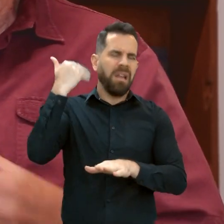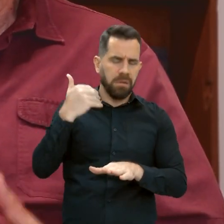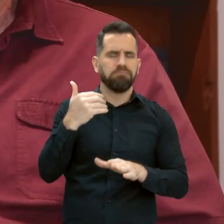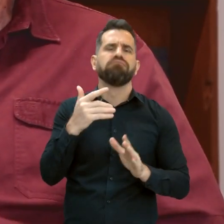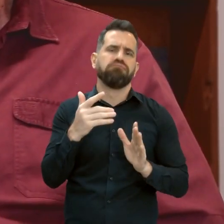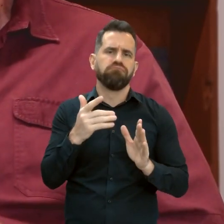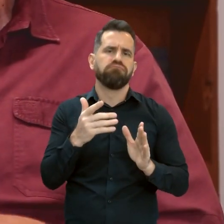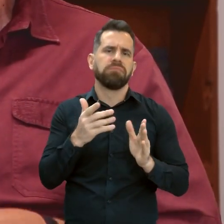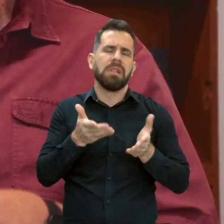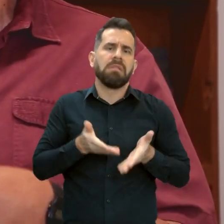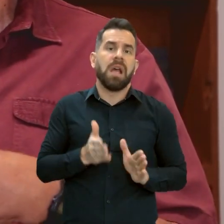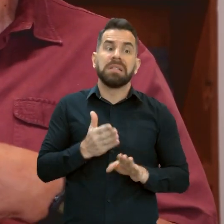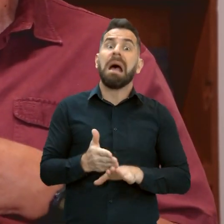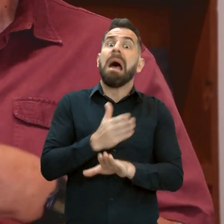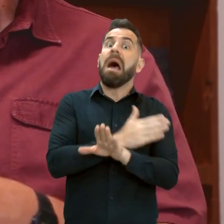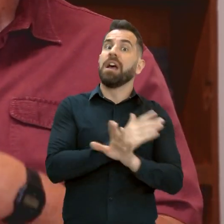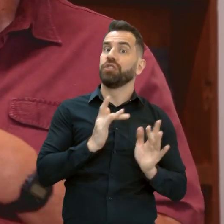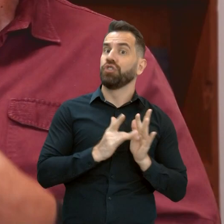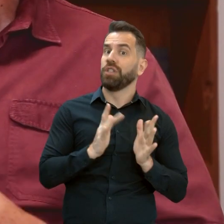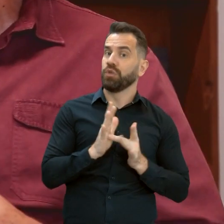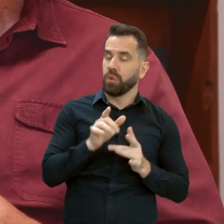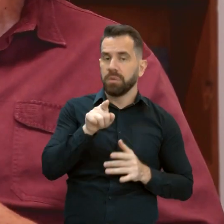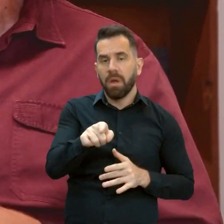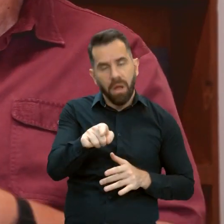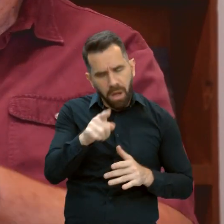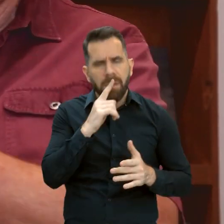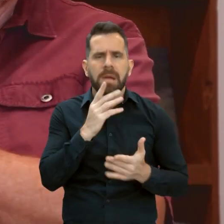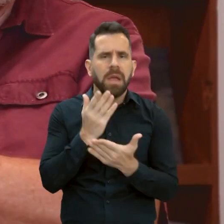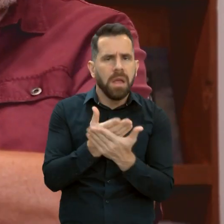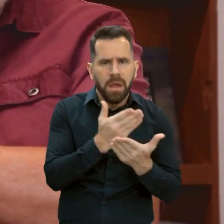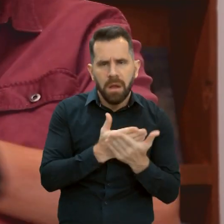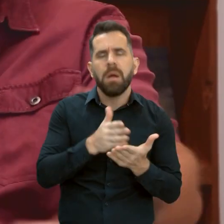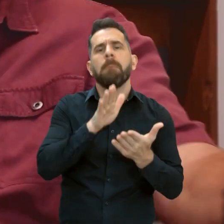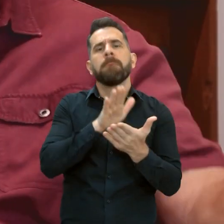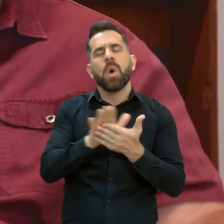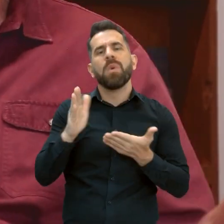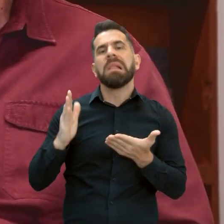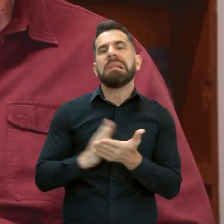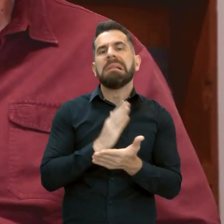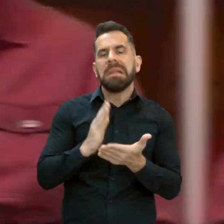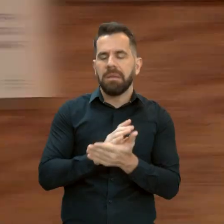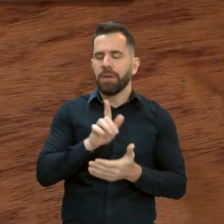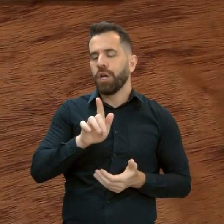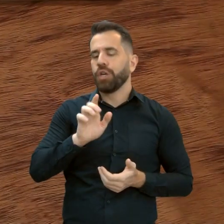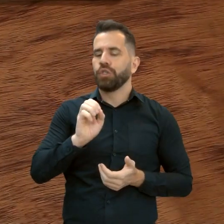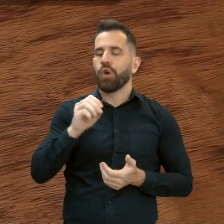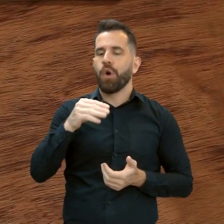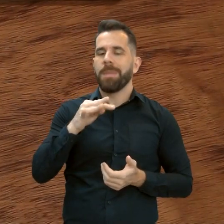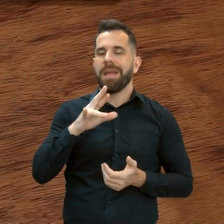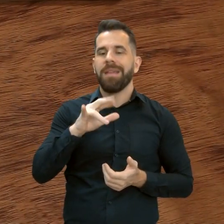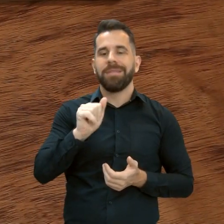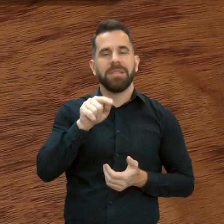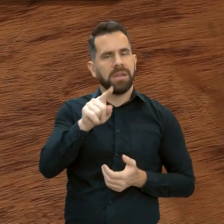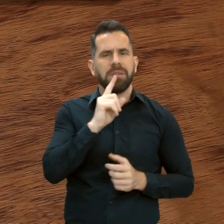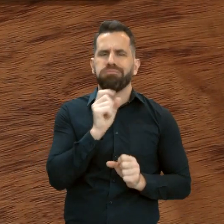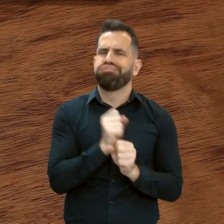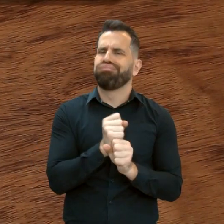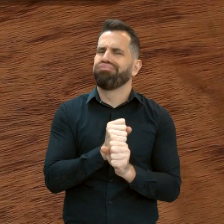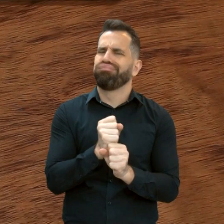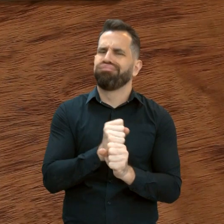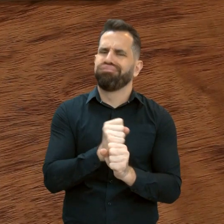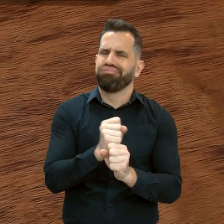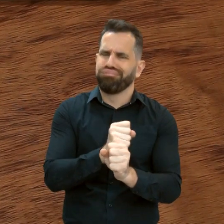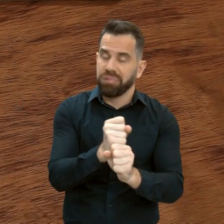sobre geometria, que virou o texto padrão de geometria durante séculos. Até a década de 60 do